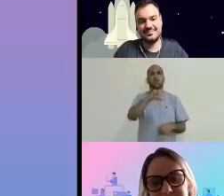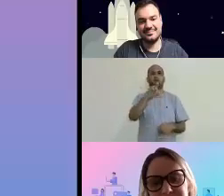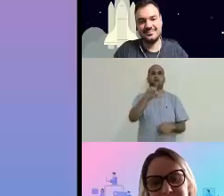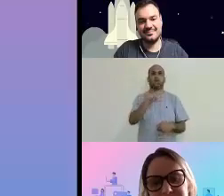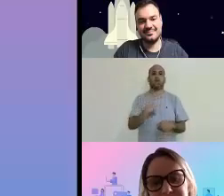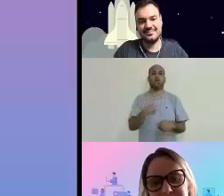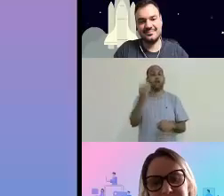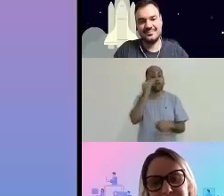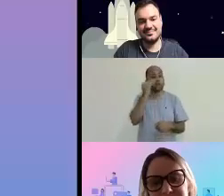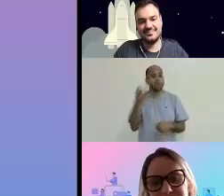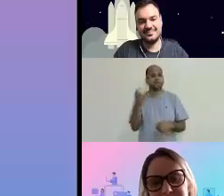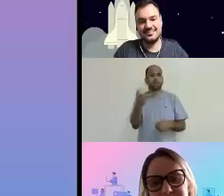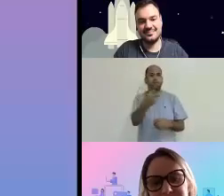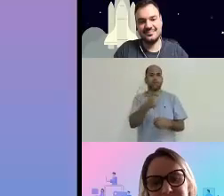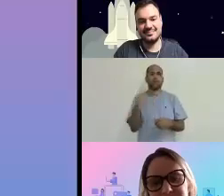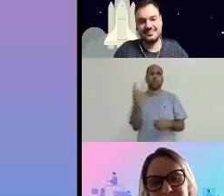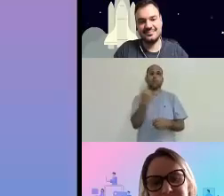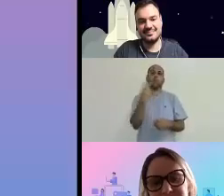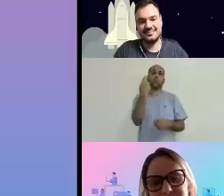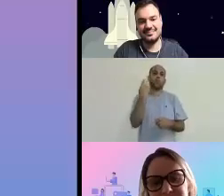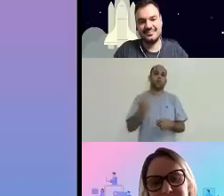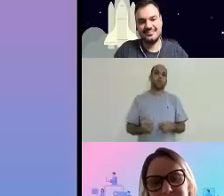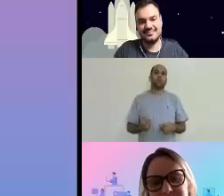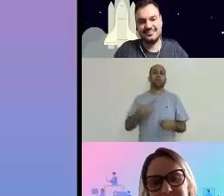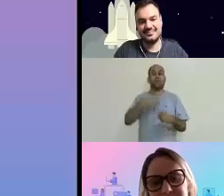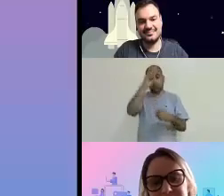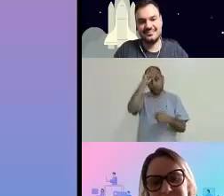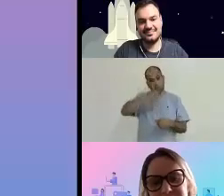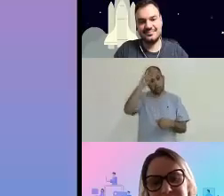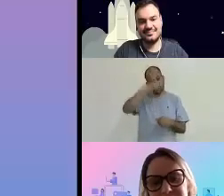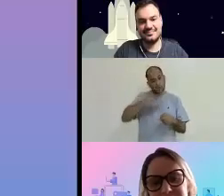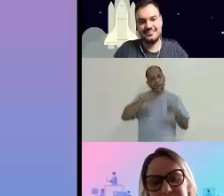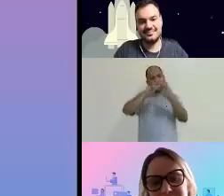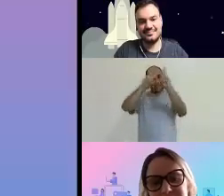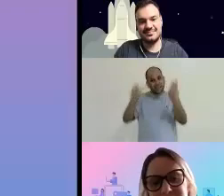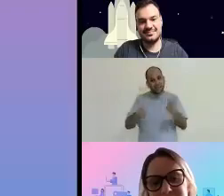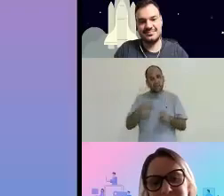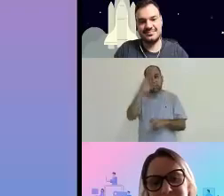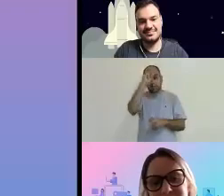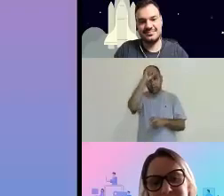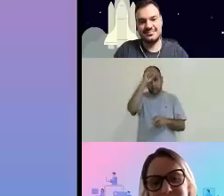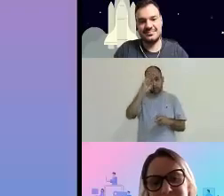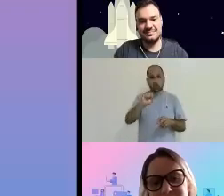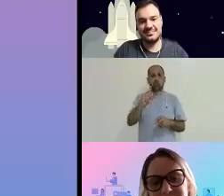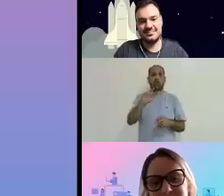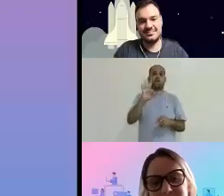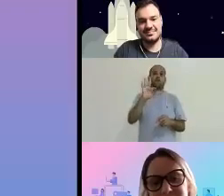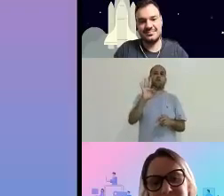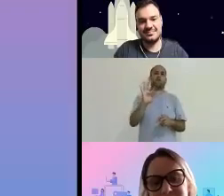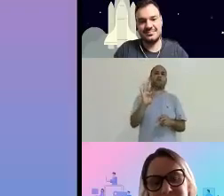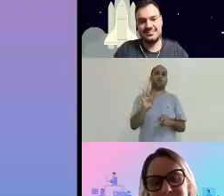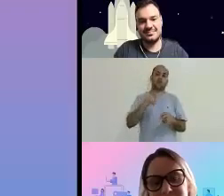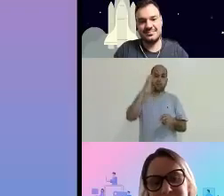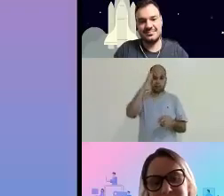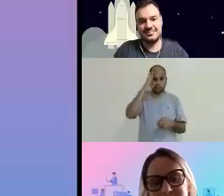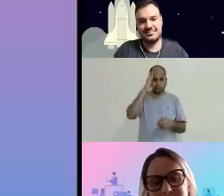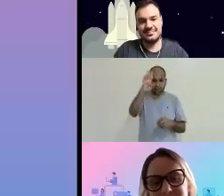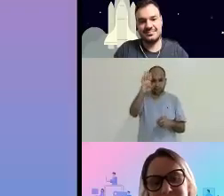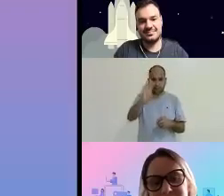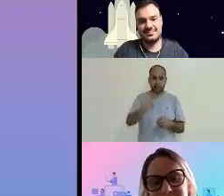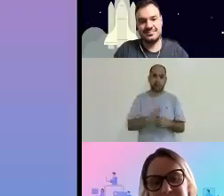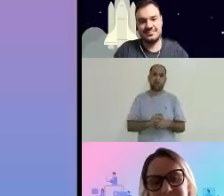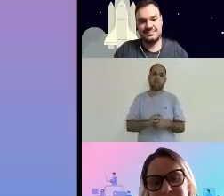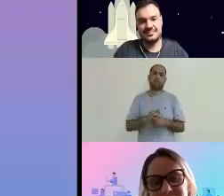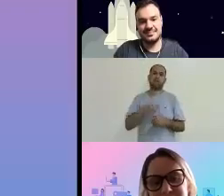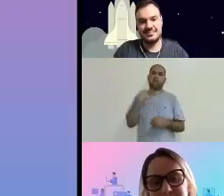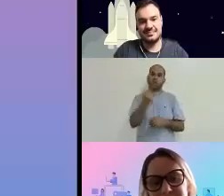acho que eu aprendi demais. Também teve todos os temas que a gente aprendeu, que são soft skills, que são essenciais para o nosso dia a dia e